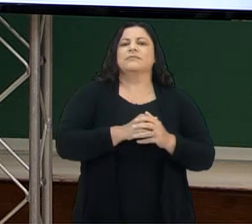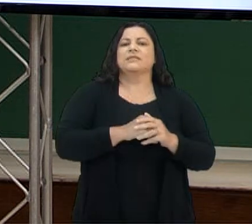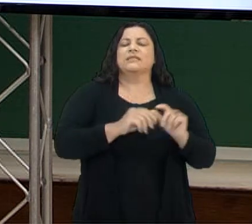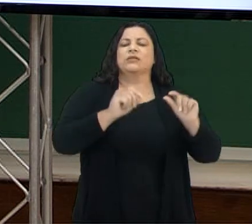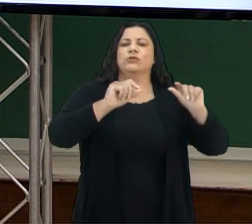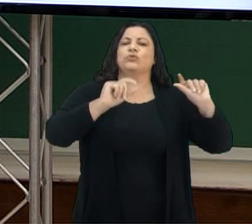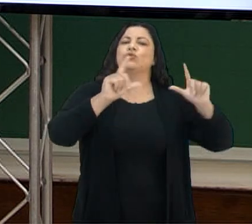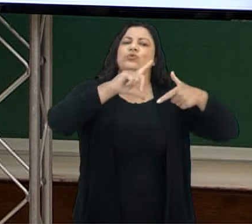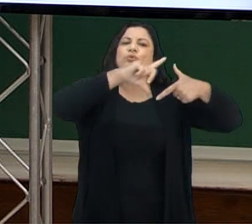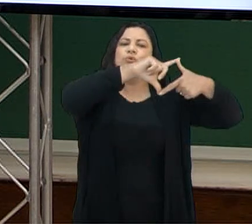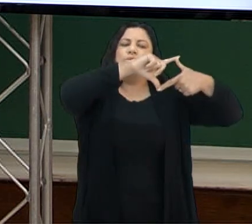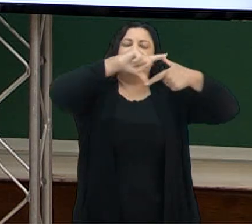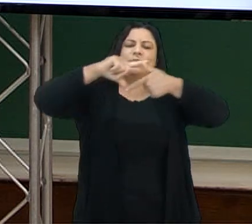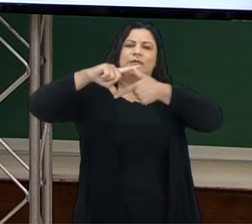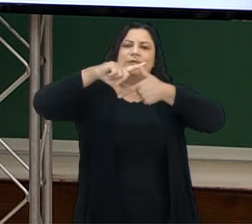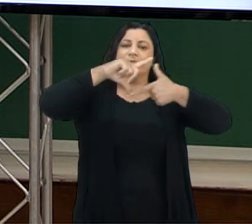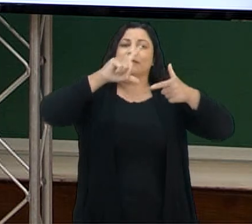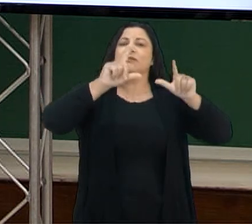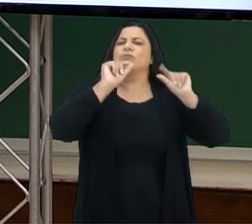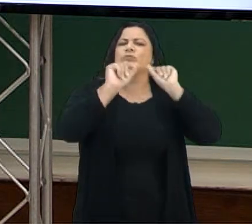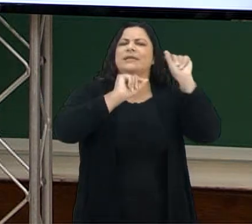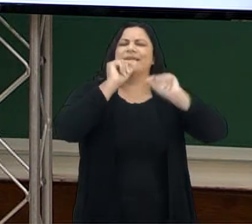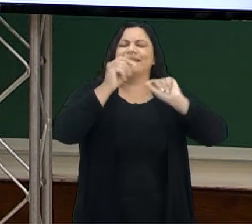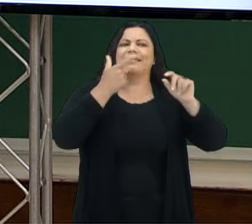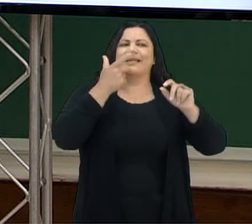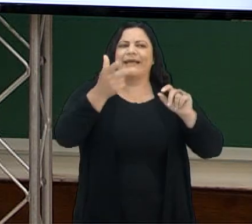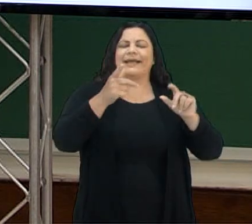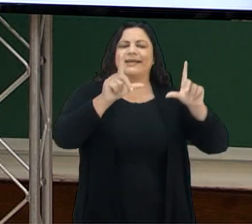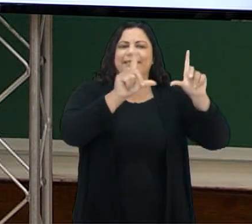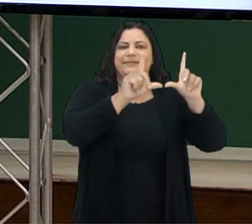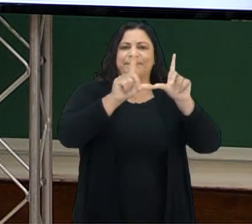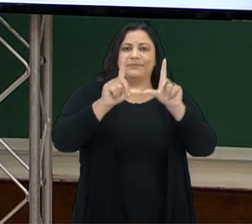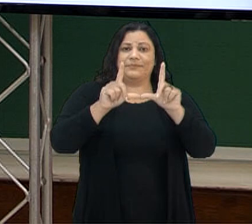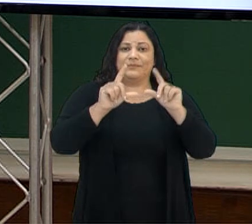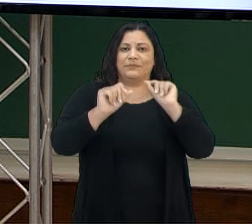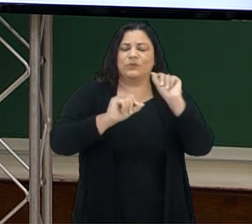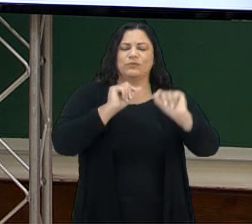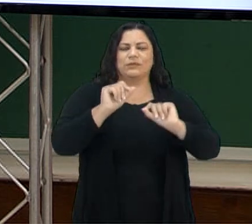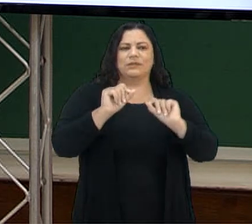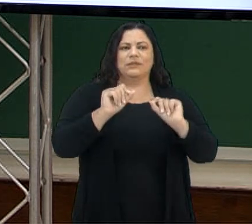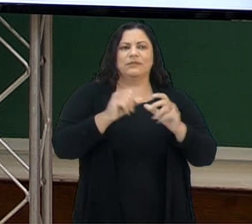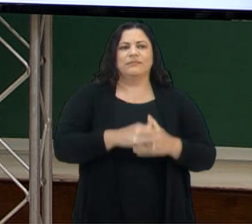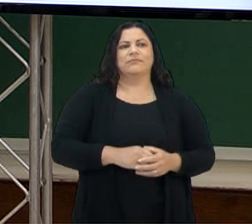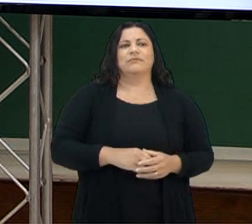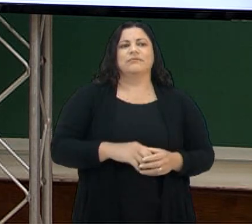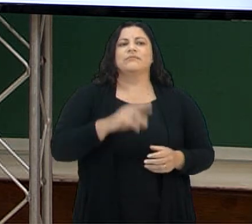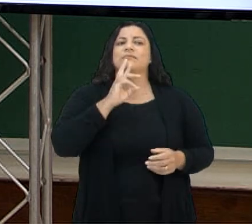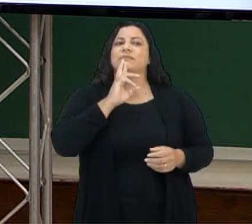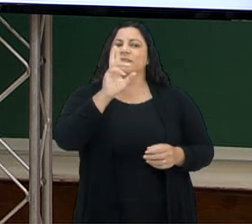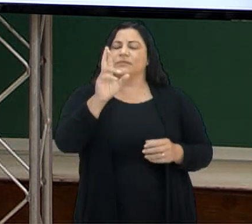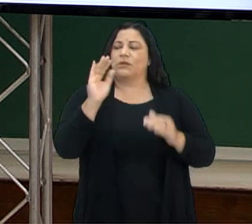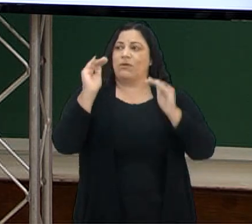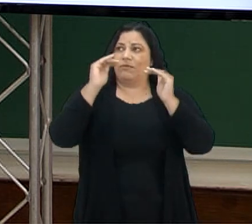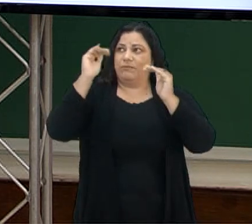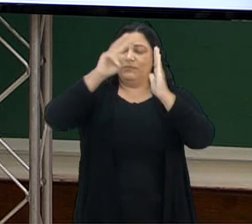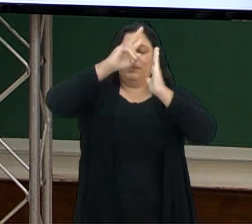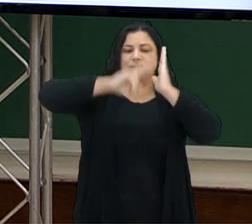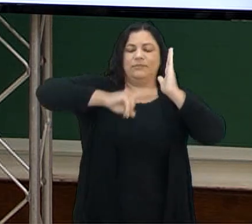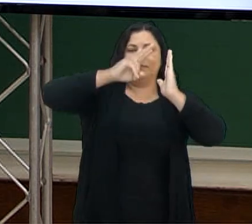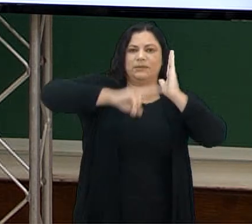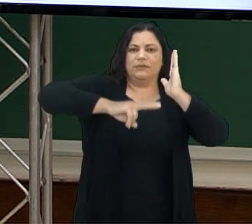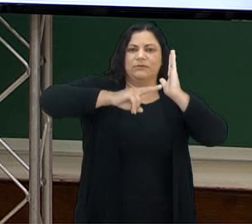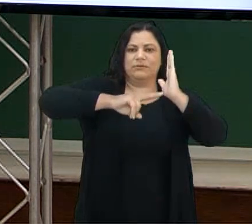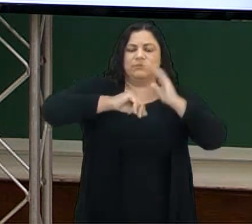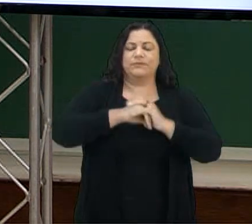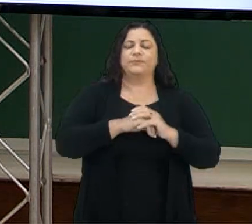sempre o tamanho do lado vezes a raiz de 2, tá? Isso você pode generalizar sempre assim. Por exemplo, se o lado do quadrado for